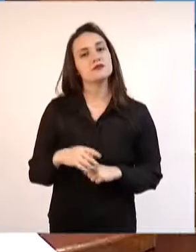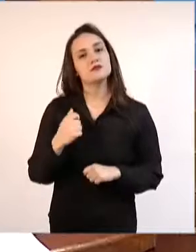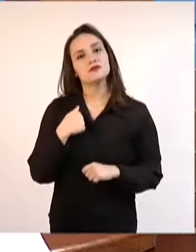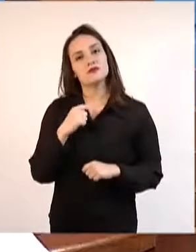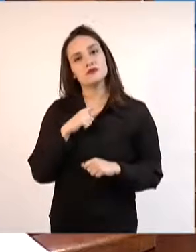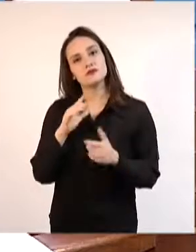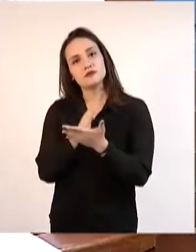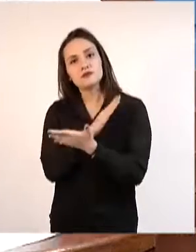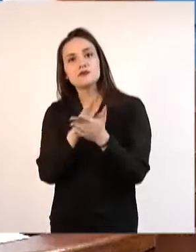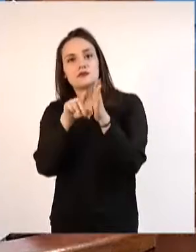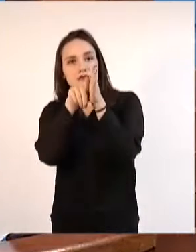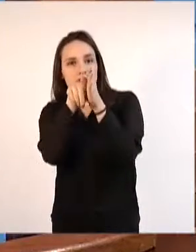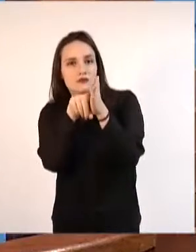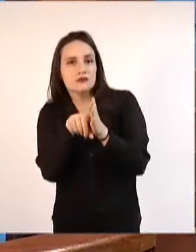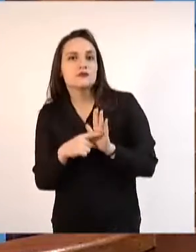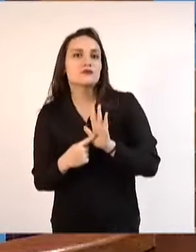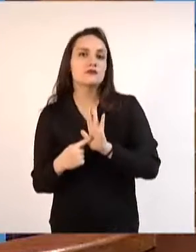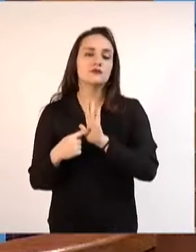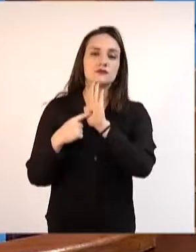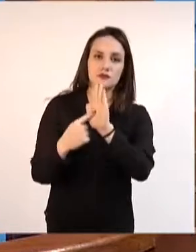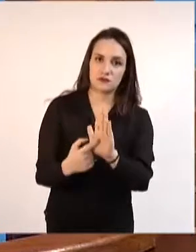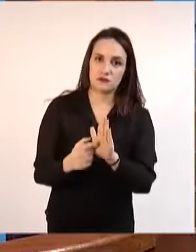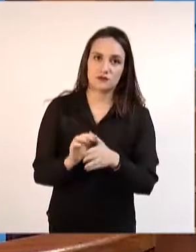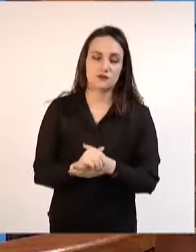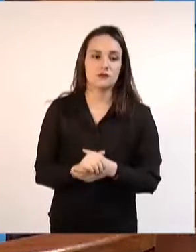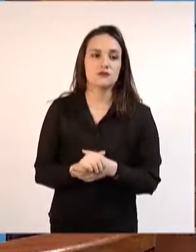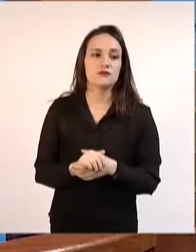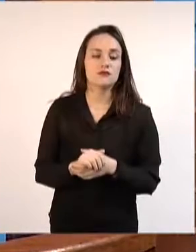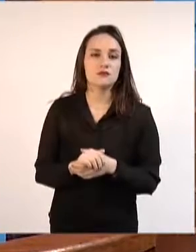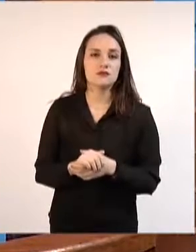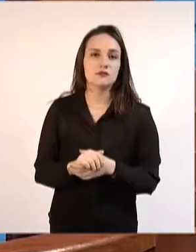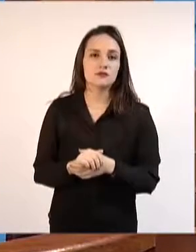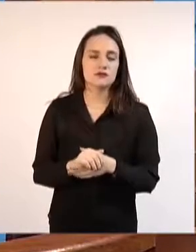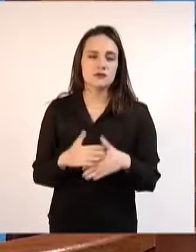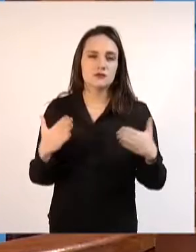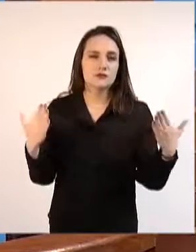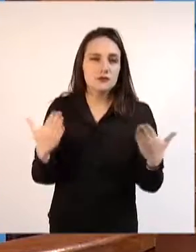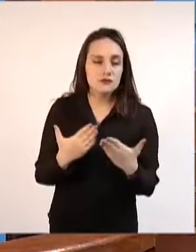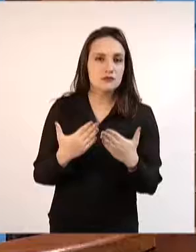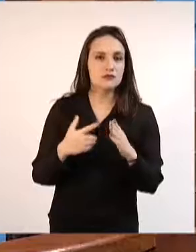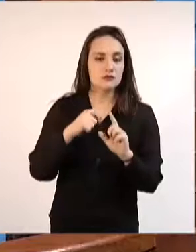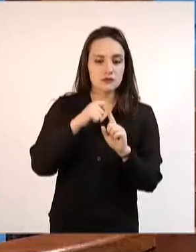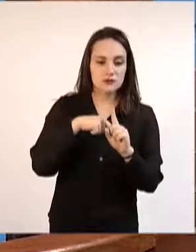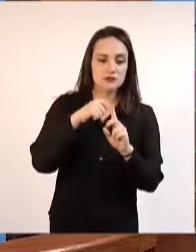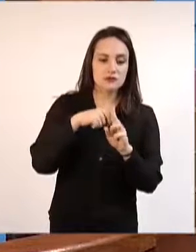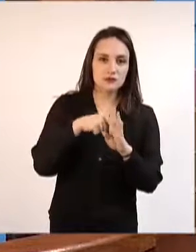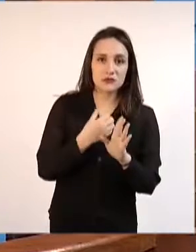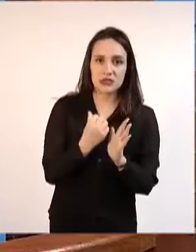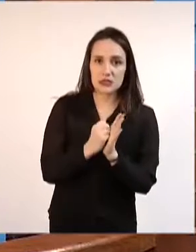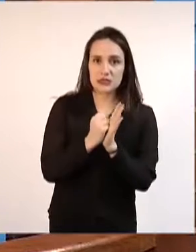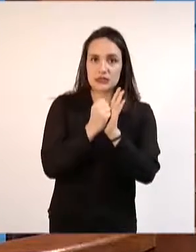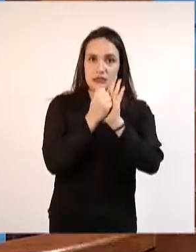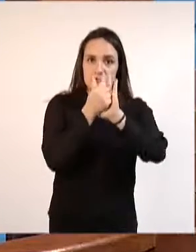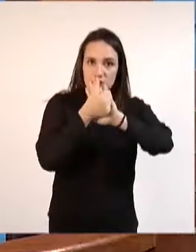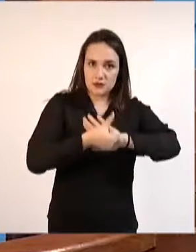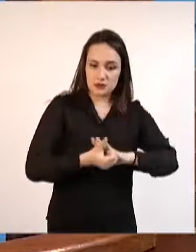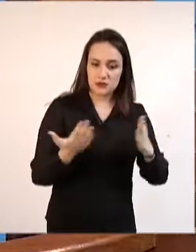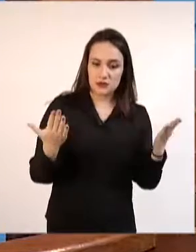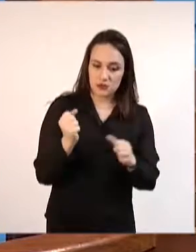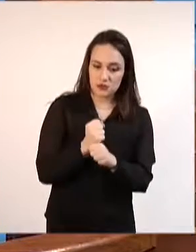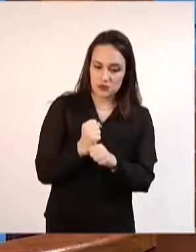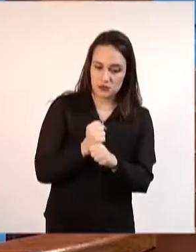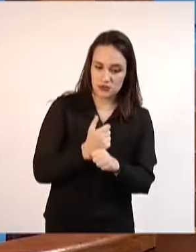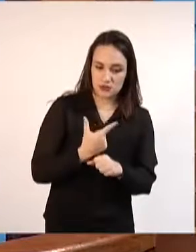aqui que mostram que nos primeiros 6 meses deste ano de